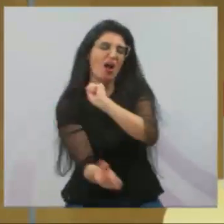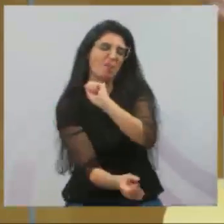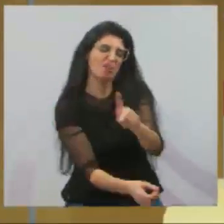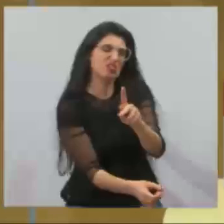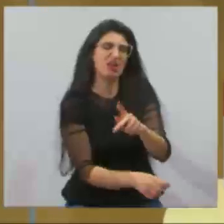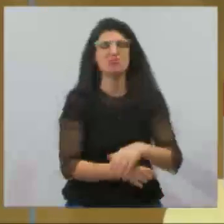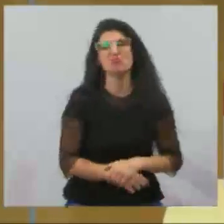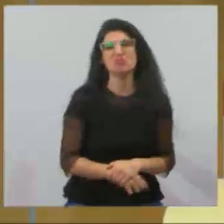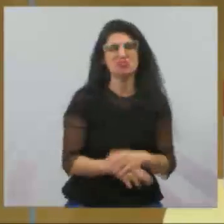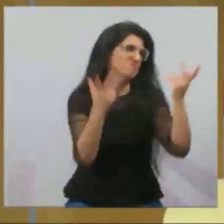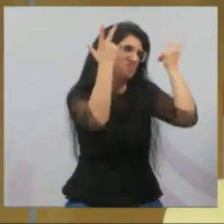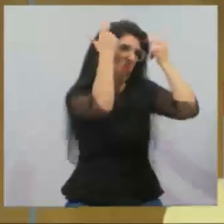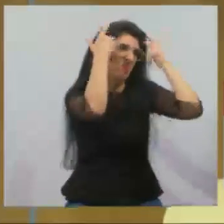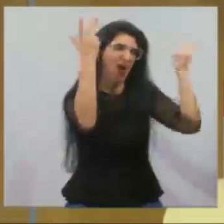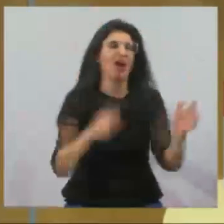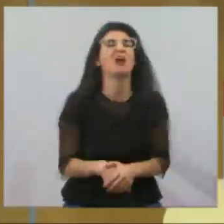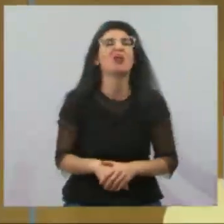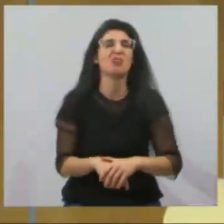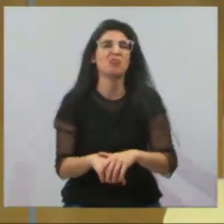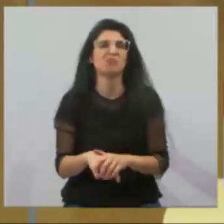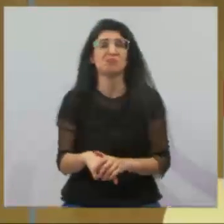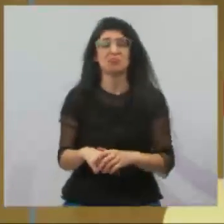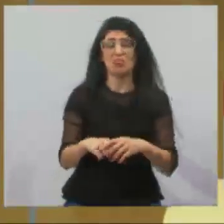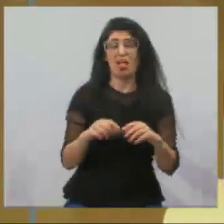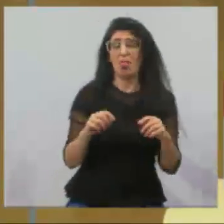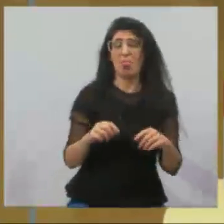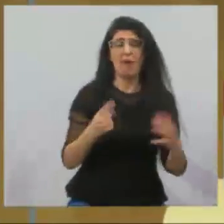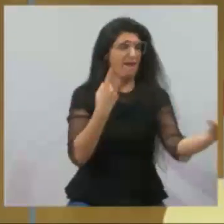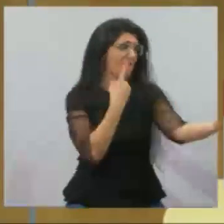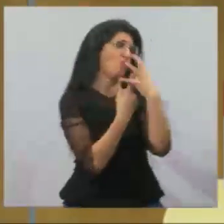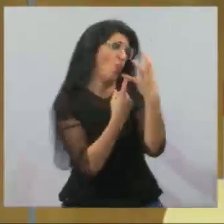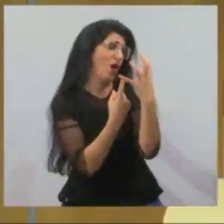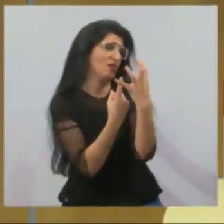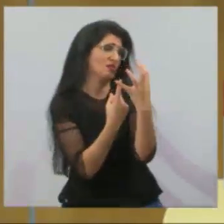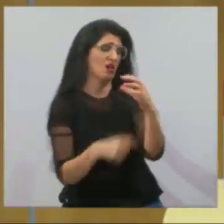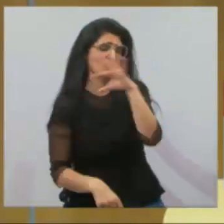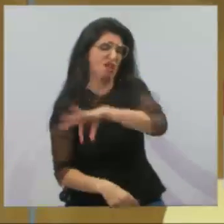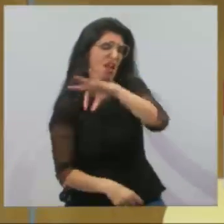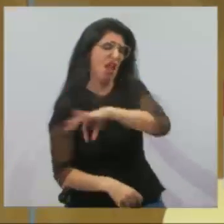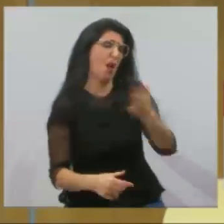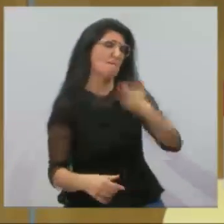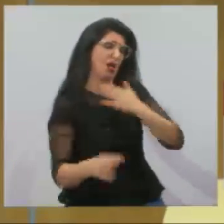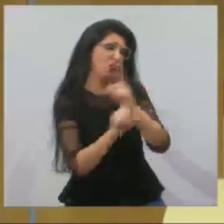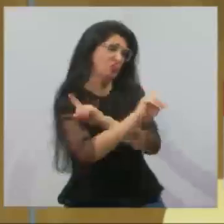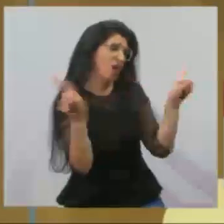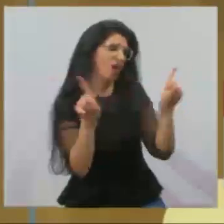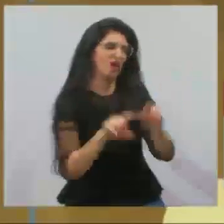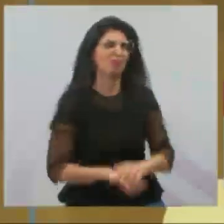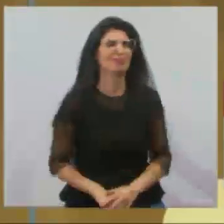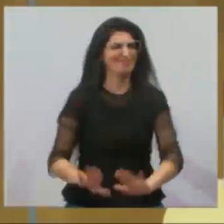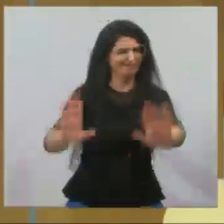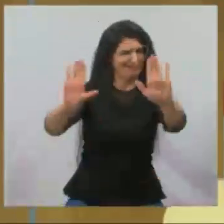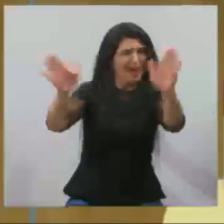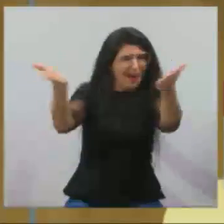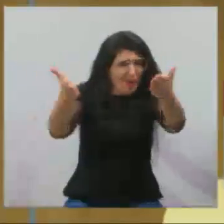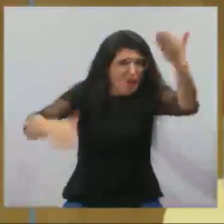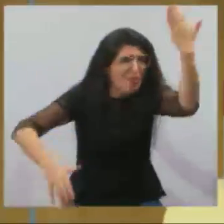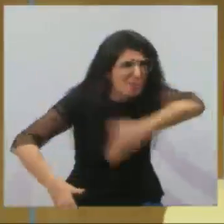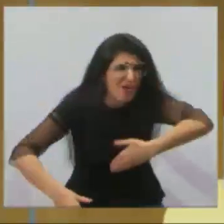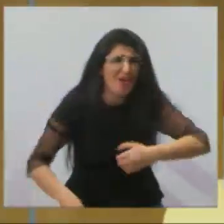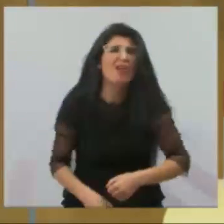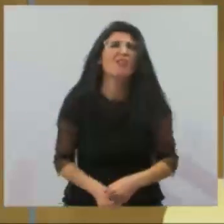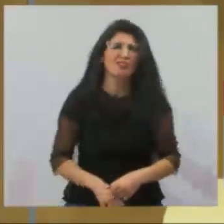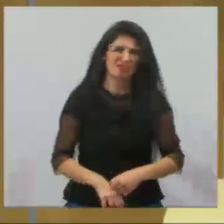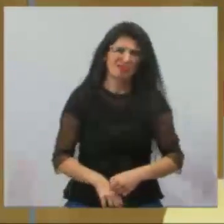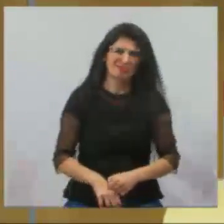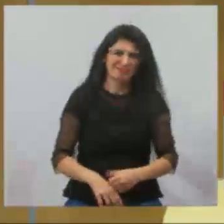e principalmente o servidor público, né? A gente via naquele momento, né, se chamava até o governo federal de mito,